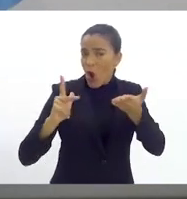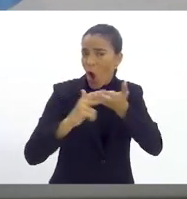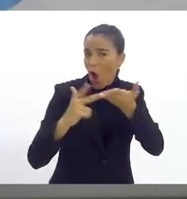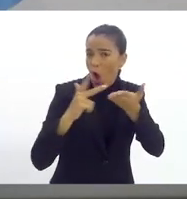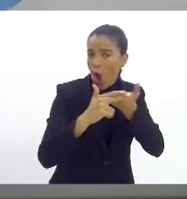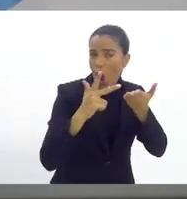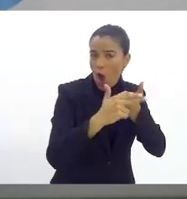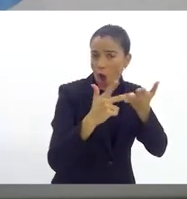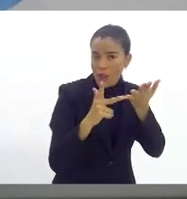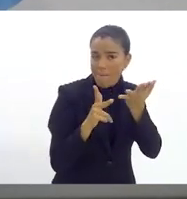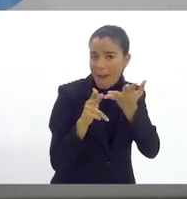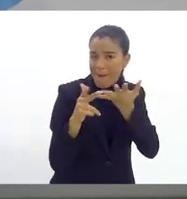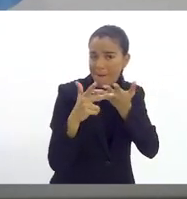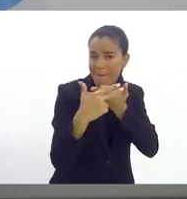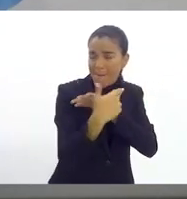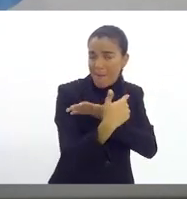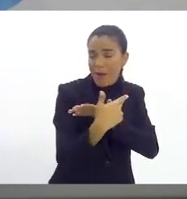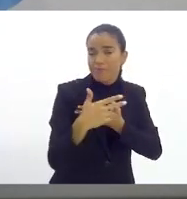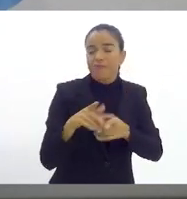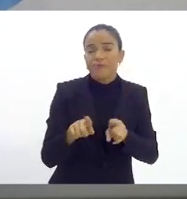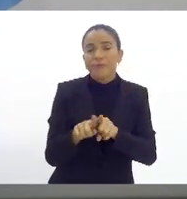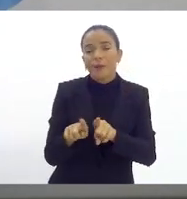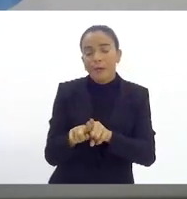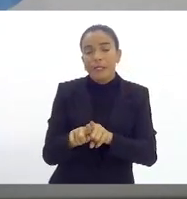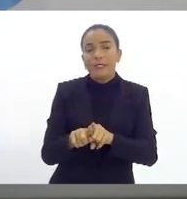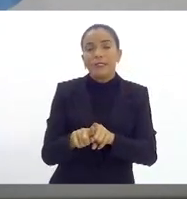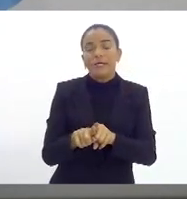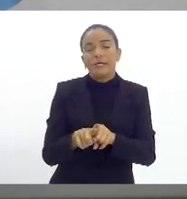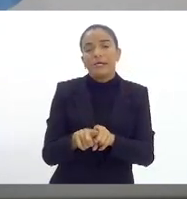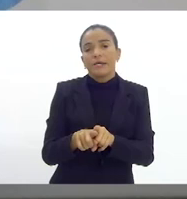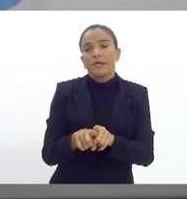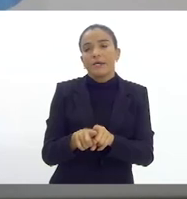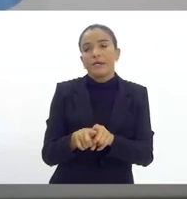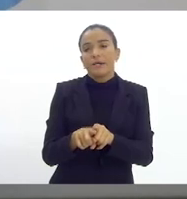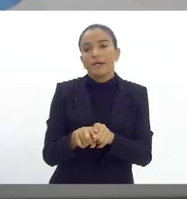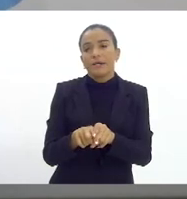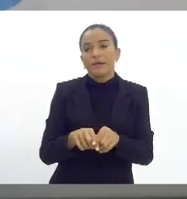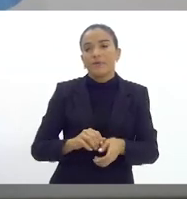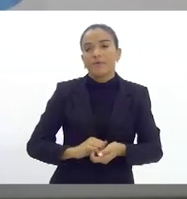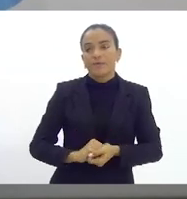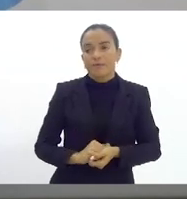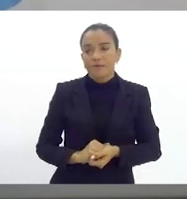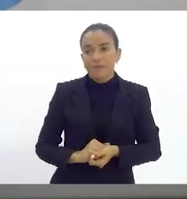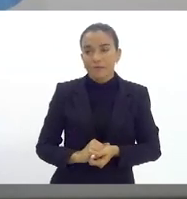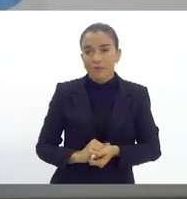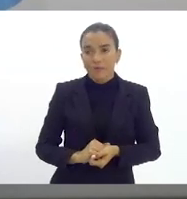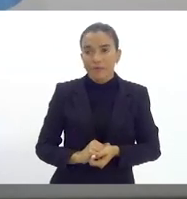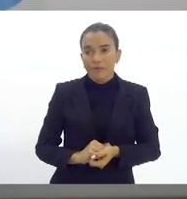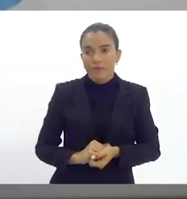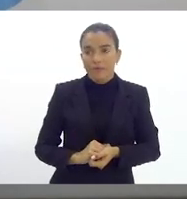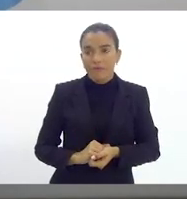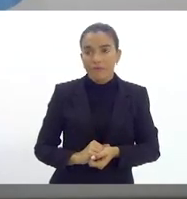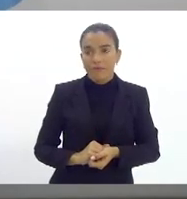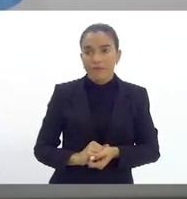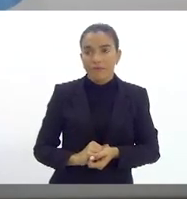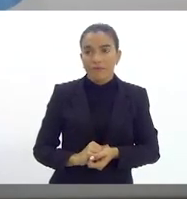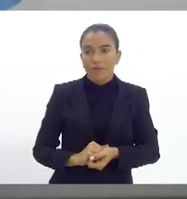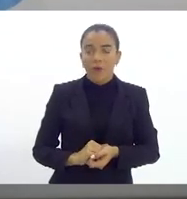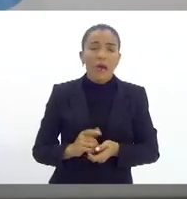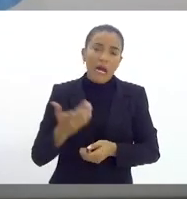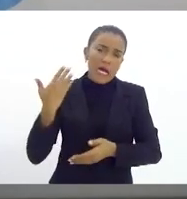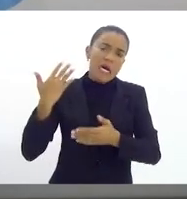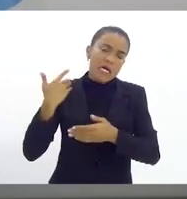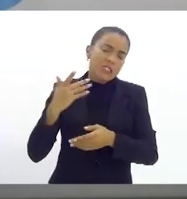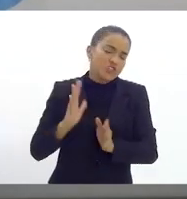também é que levou a dianteira como sempre foi